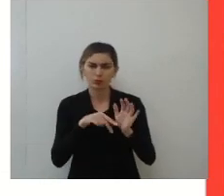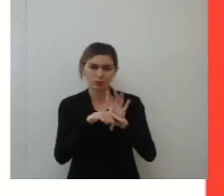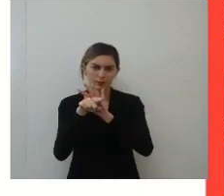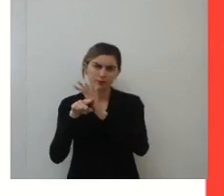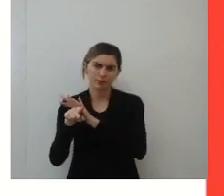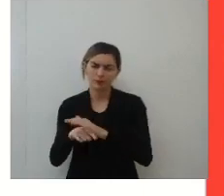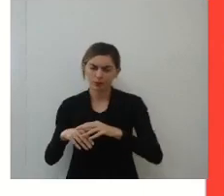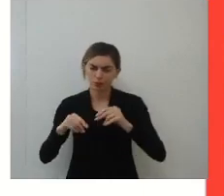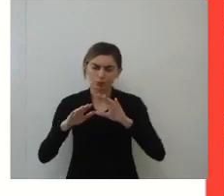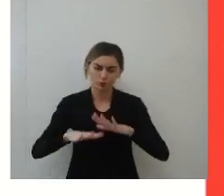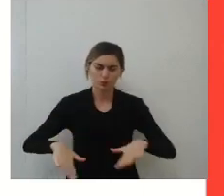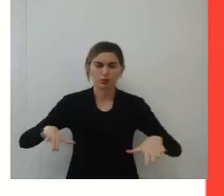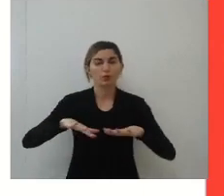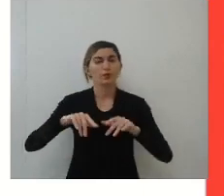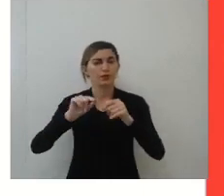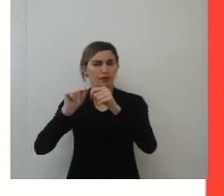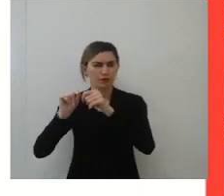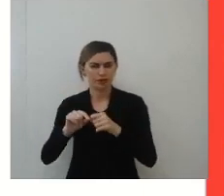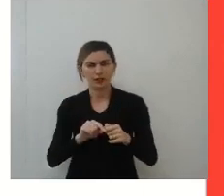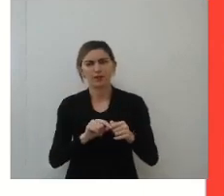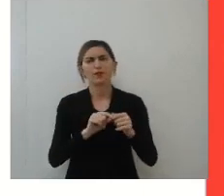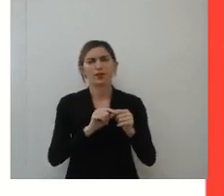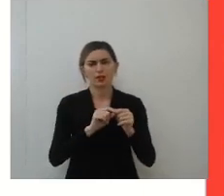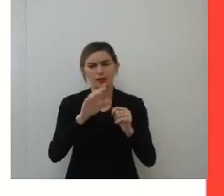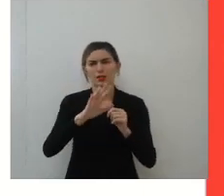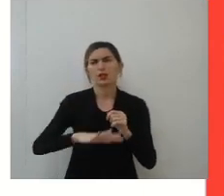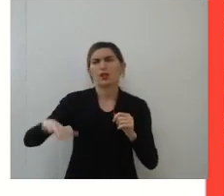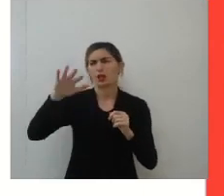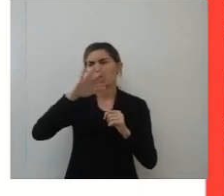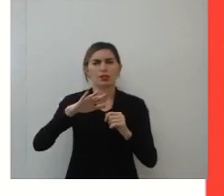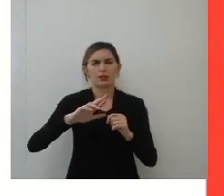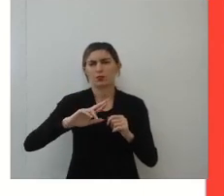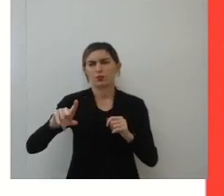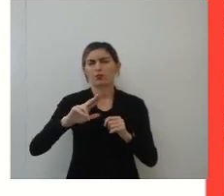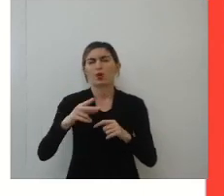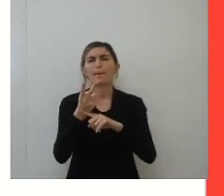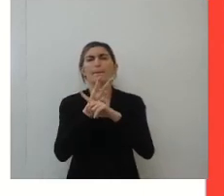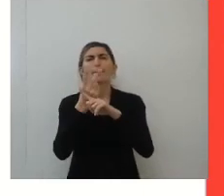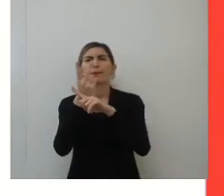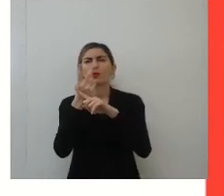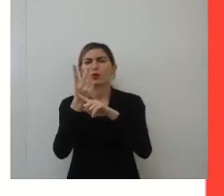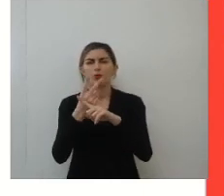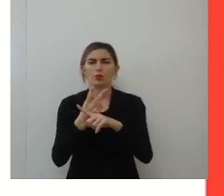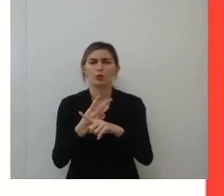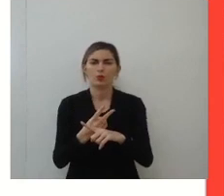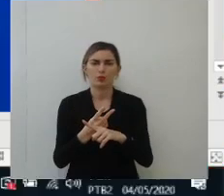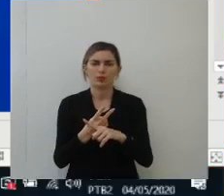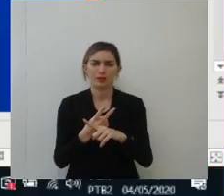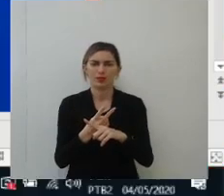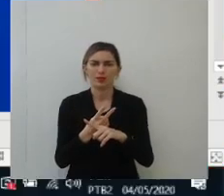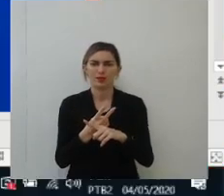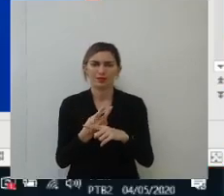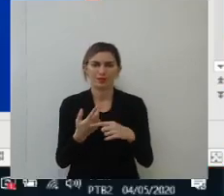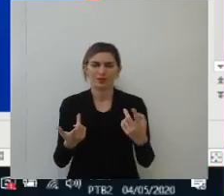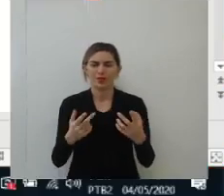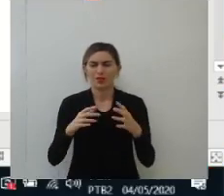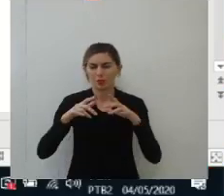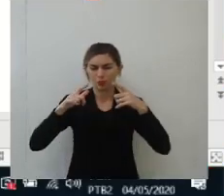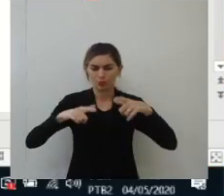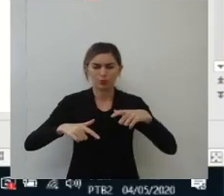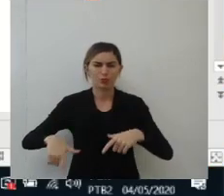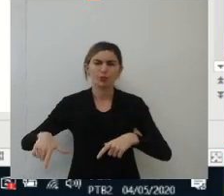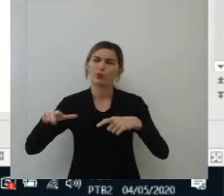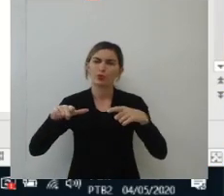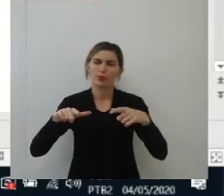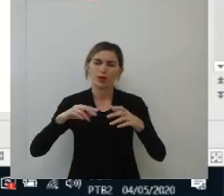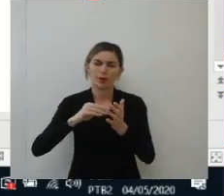especulação do solo. Então isso faz com que essas áreas não sejam procuradas para a verticalização e aí o solo acaba